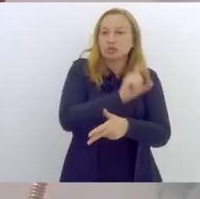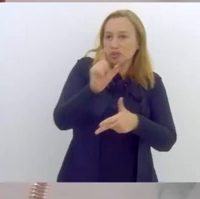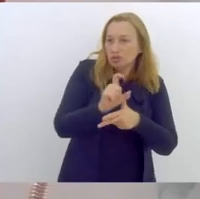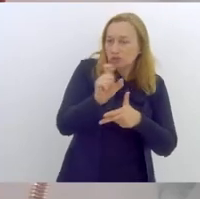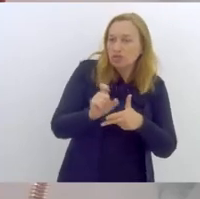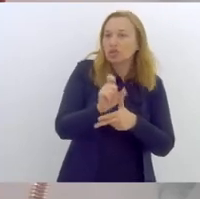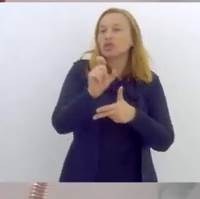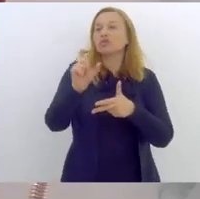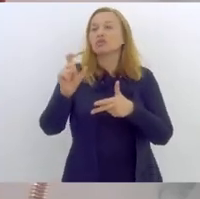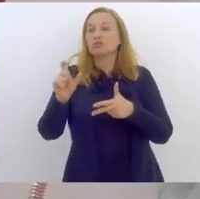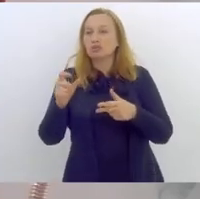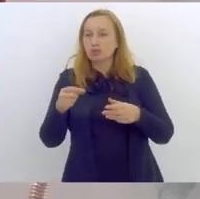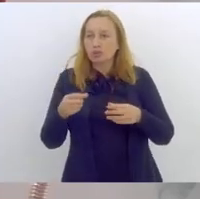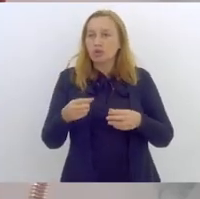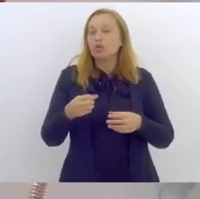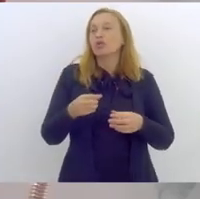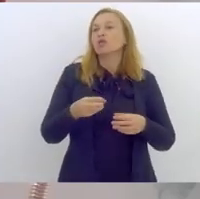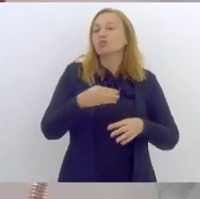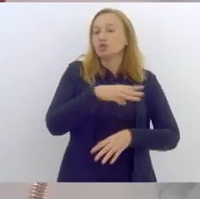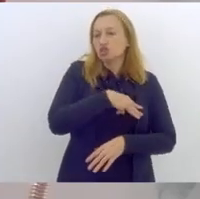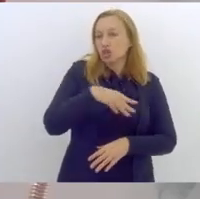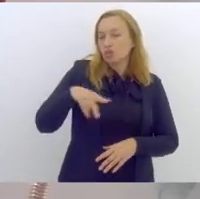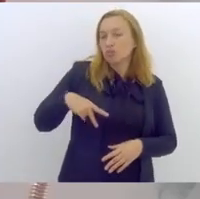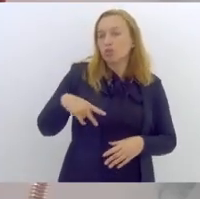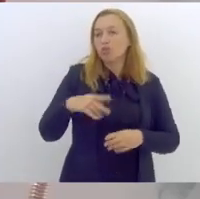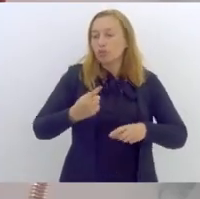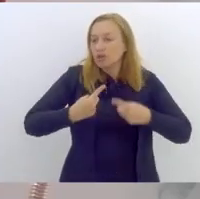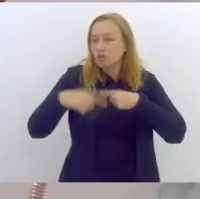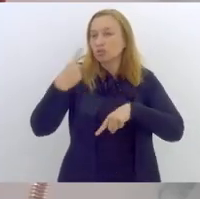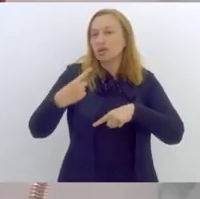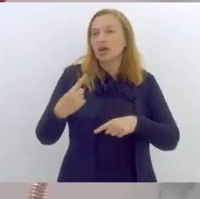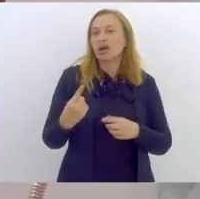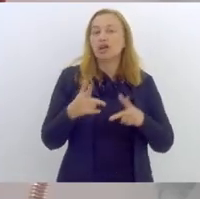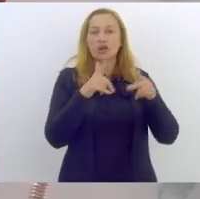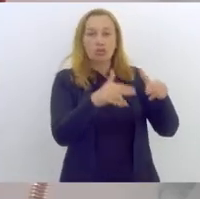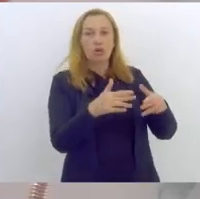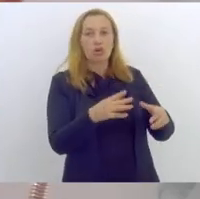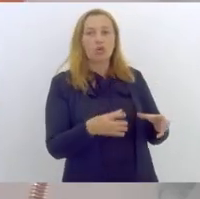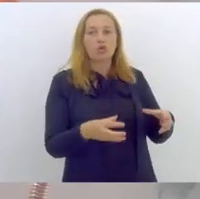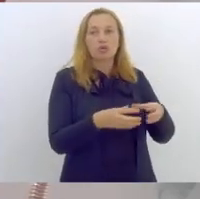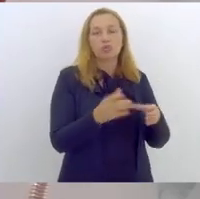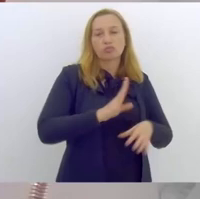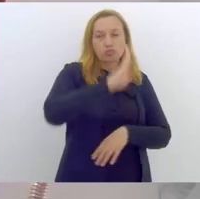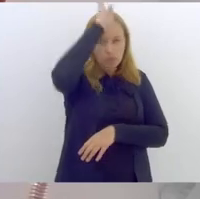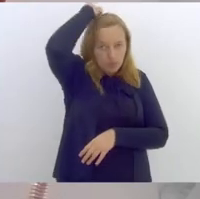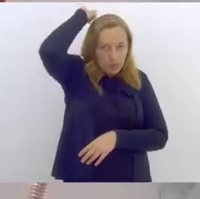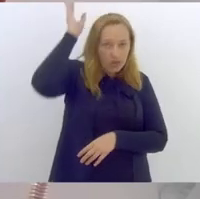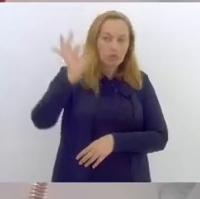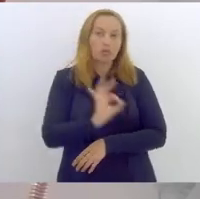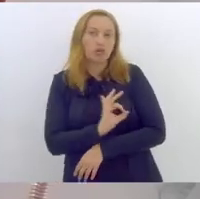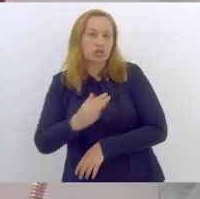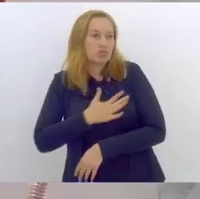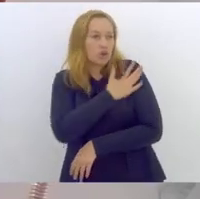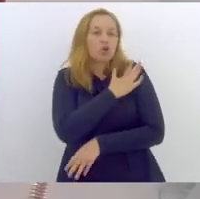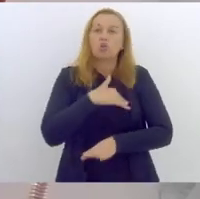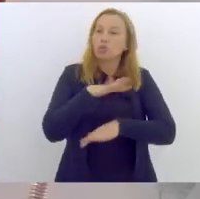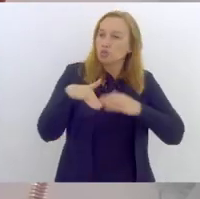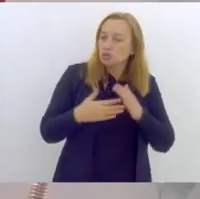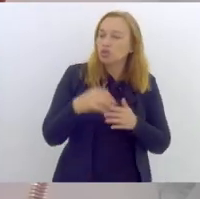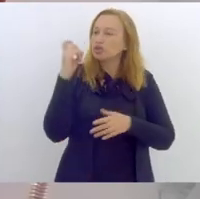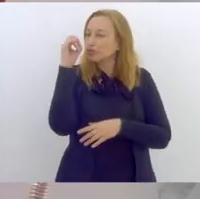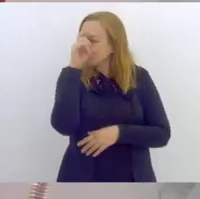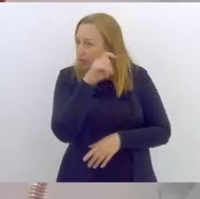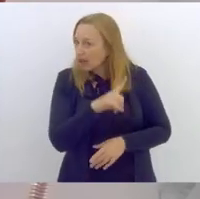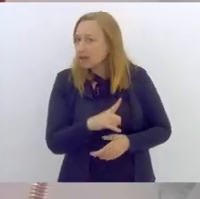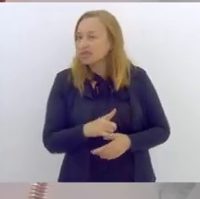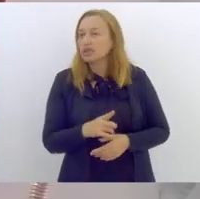Público tentar superar essas questões jurídicas como tá fazendo o corpo de bombeiros como tá fazendo a polícia militar com toda a burocracia dificuldade